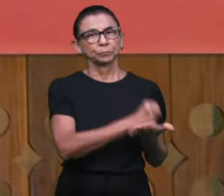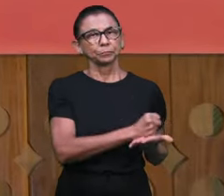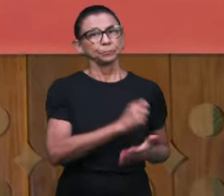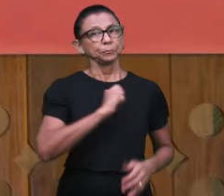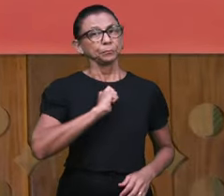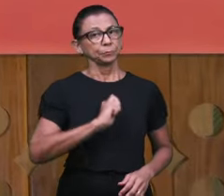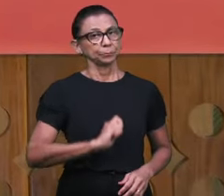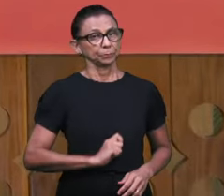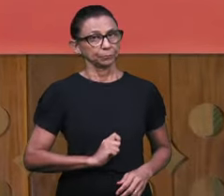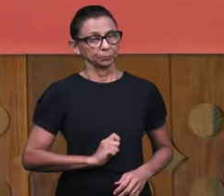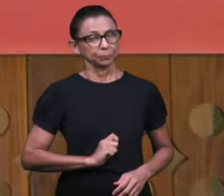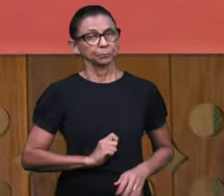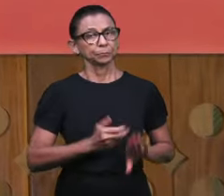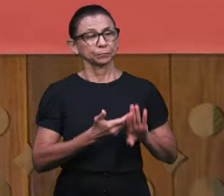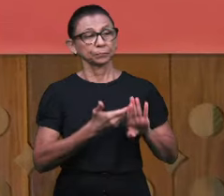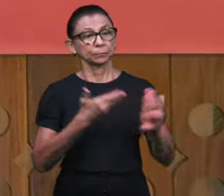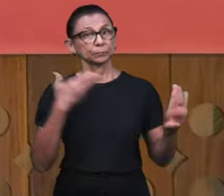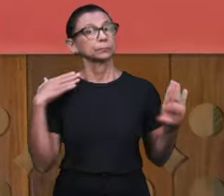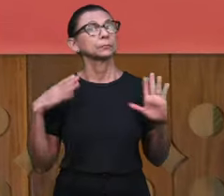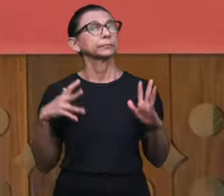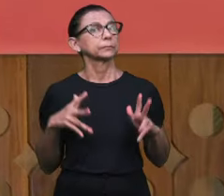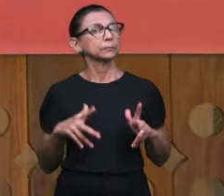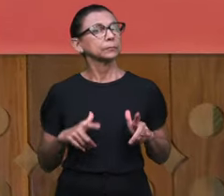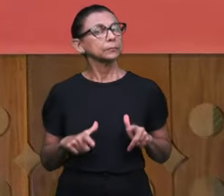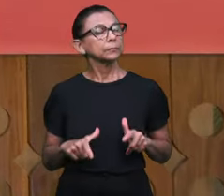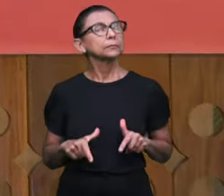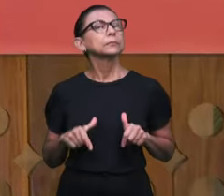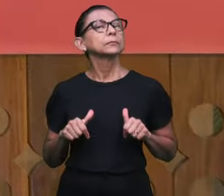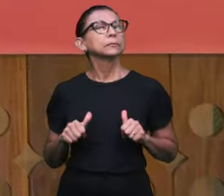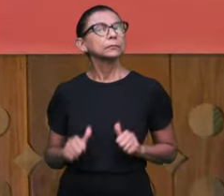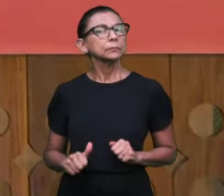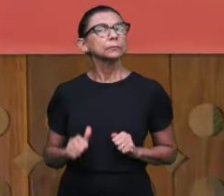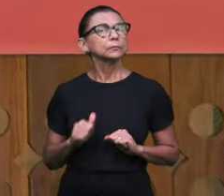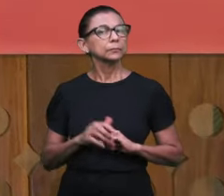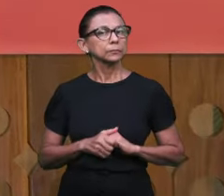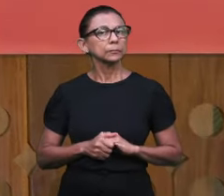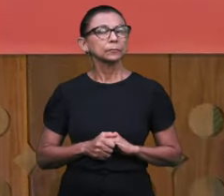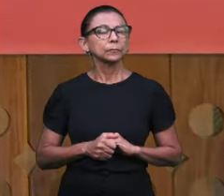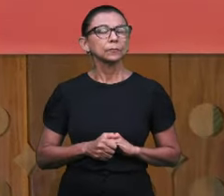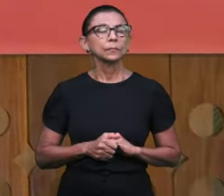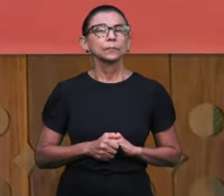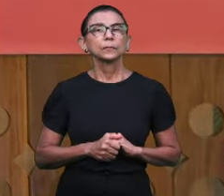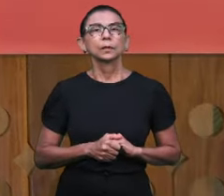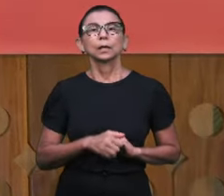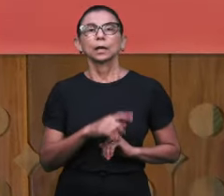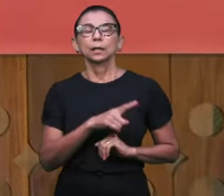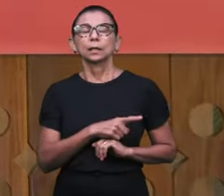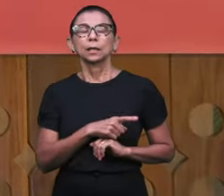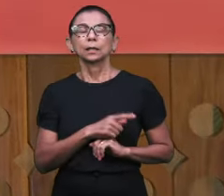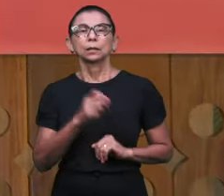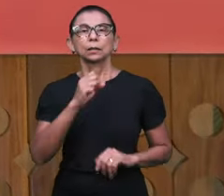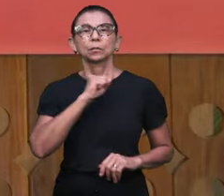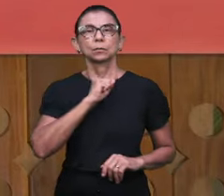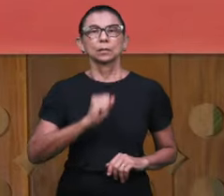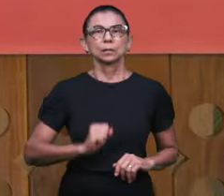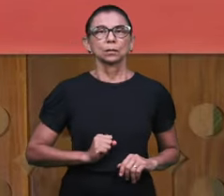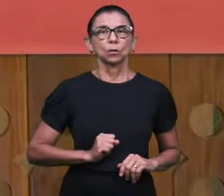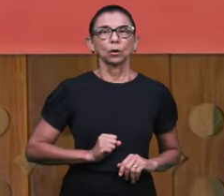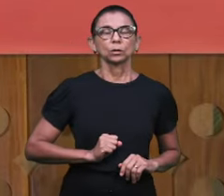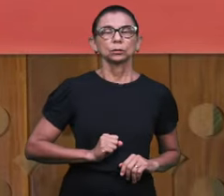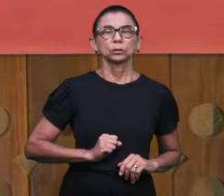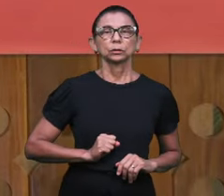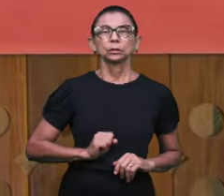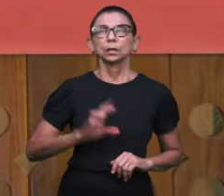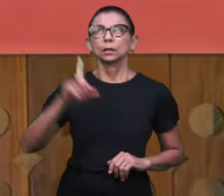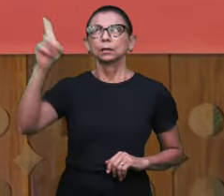de santificar, era de trazer os assuntos do homem com relação a Deus, é manter uma relação